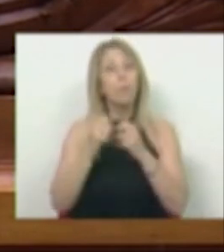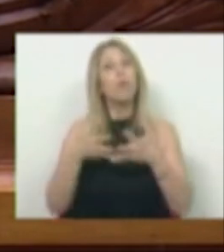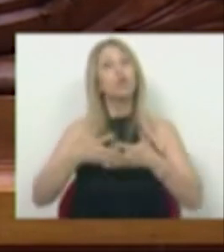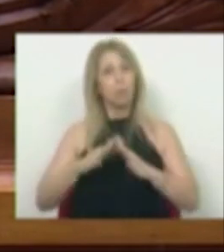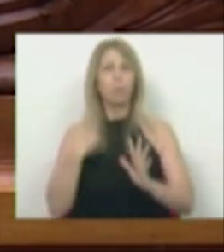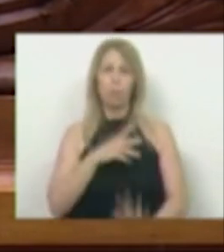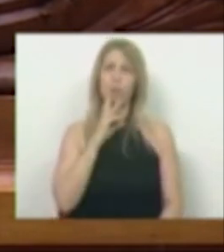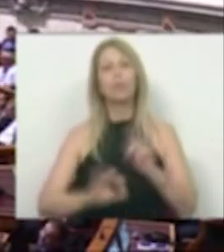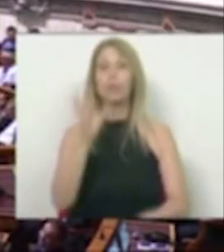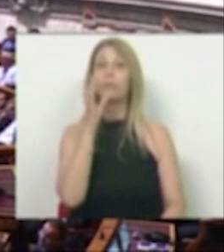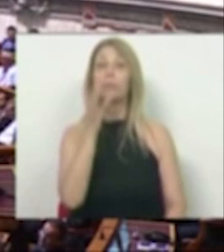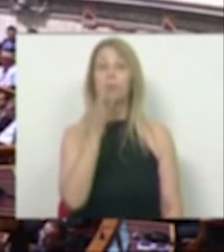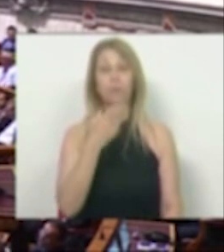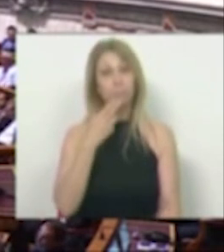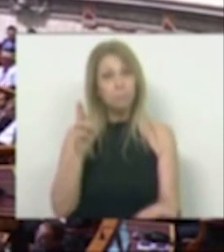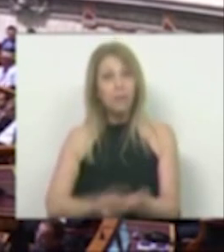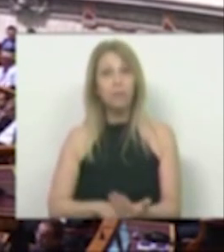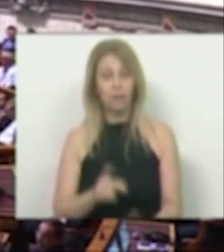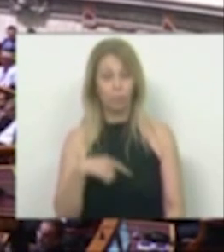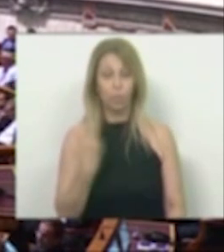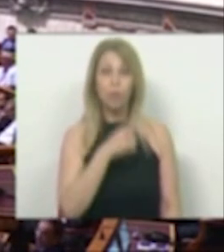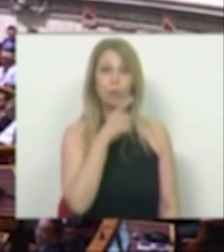com ação concreta. Na verdade,